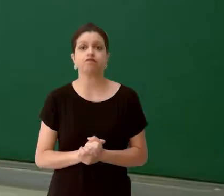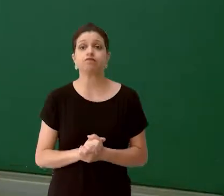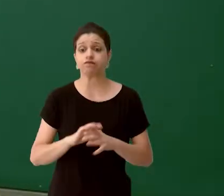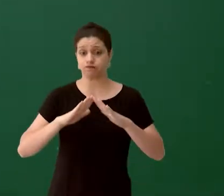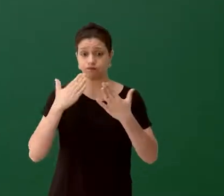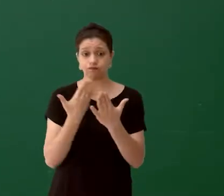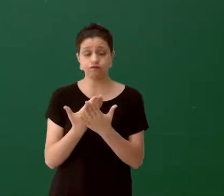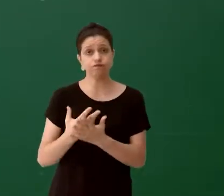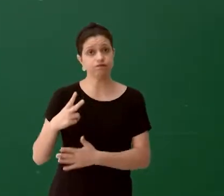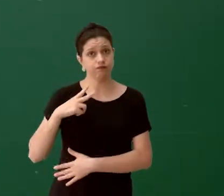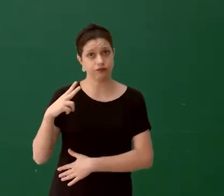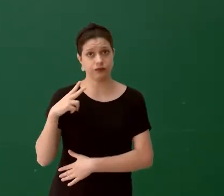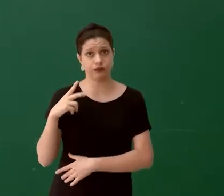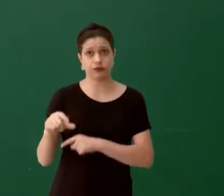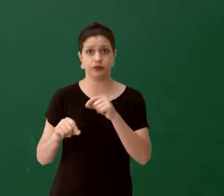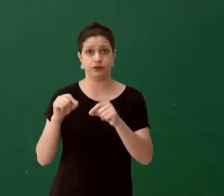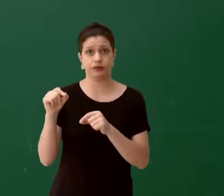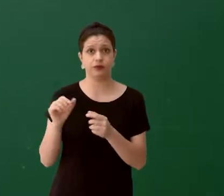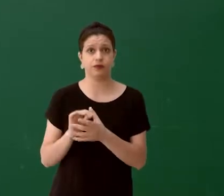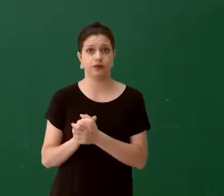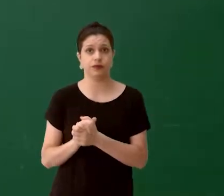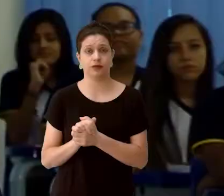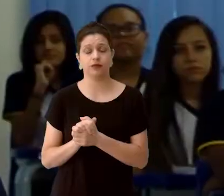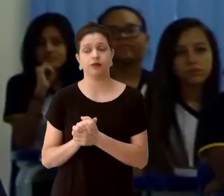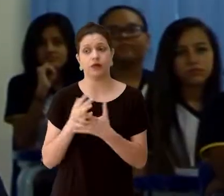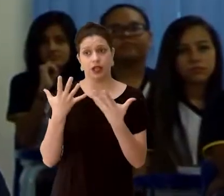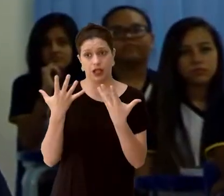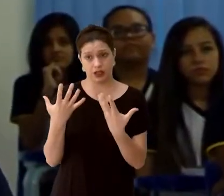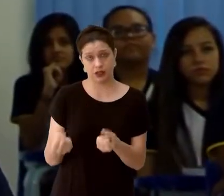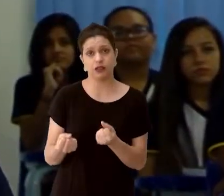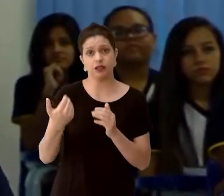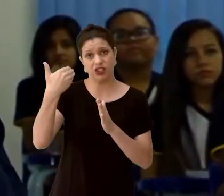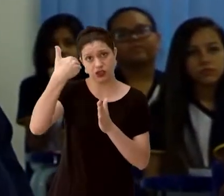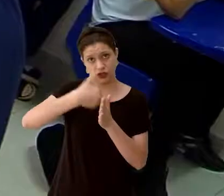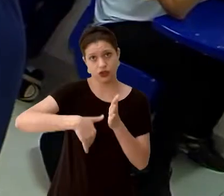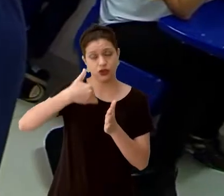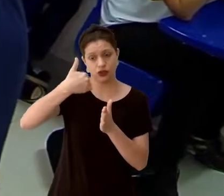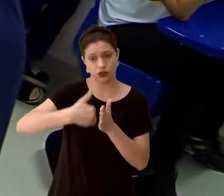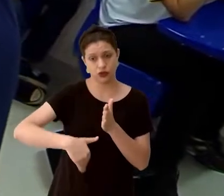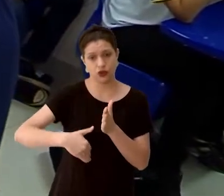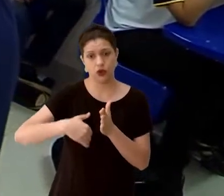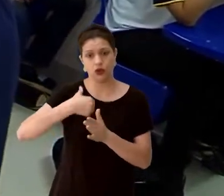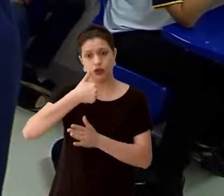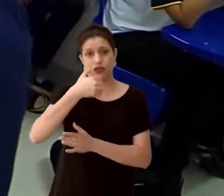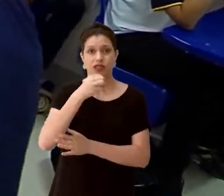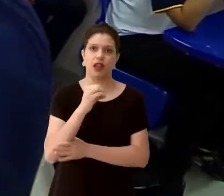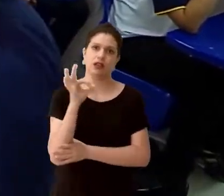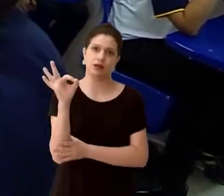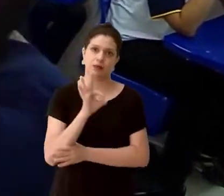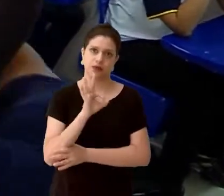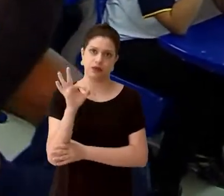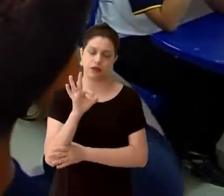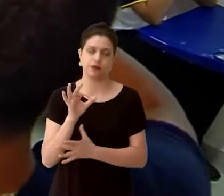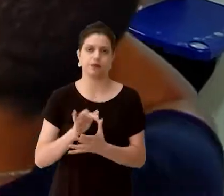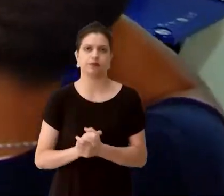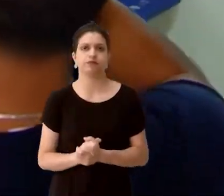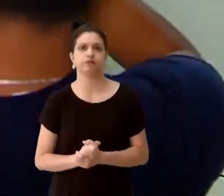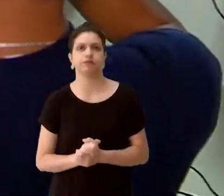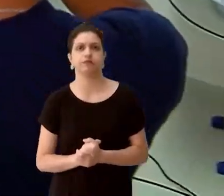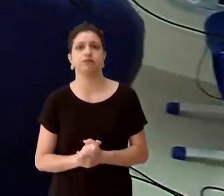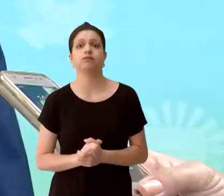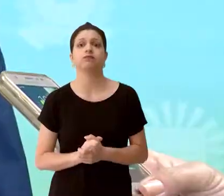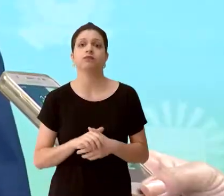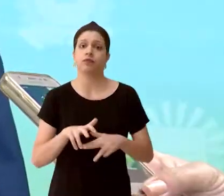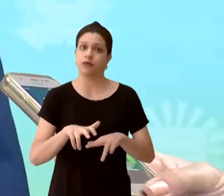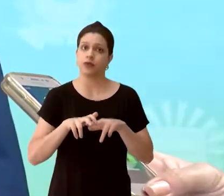alta. Ficou definido que as escolas particulares vão abrir mão de parte do recebimento, garantindo desconto linear de